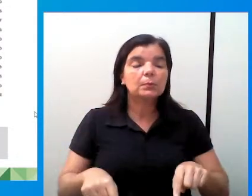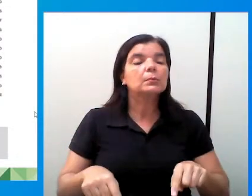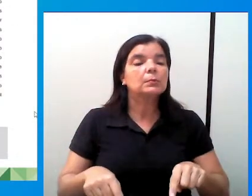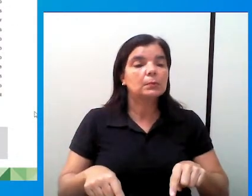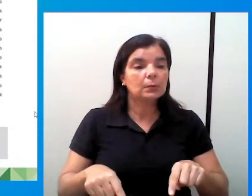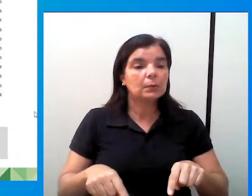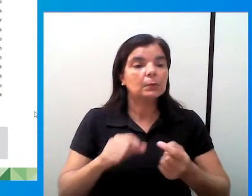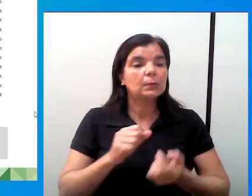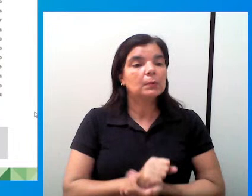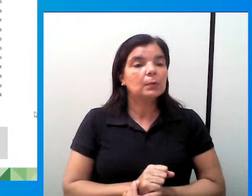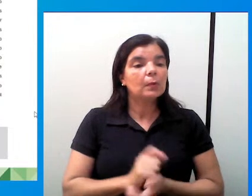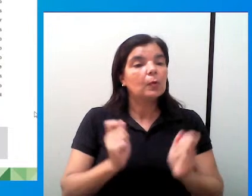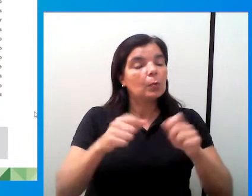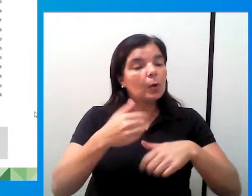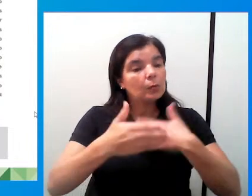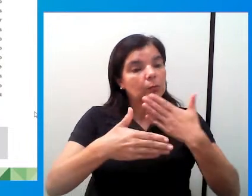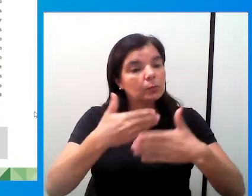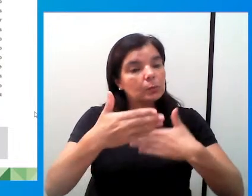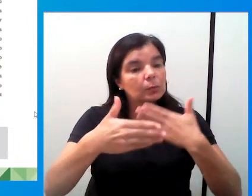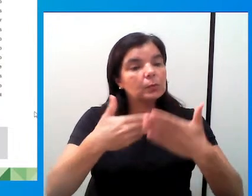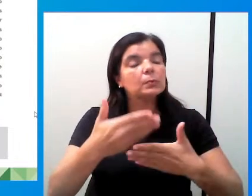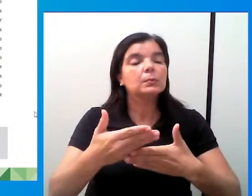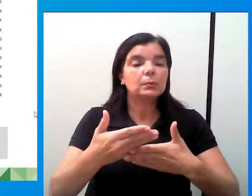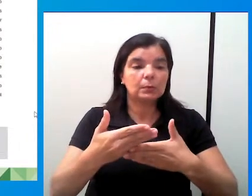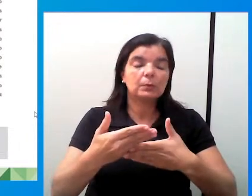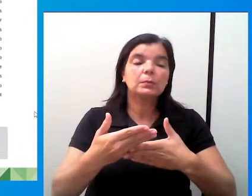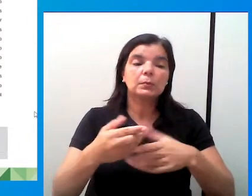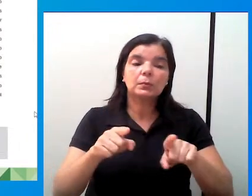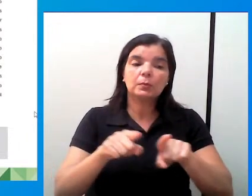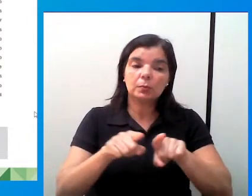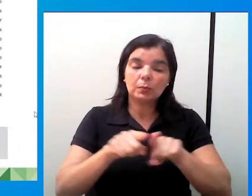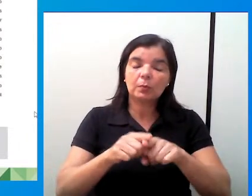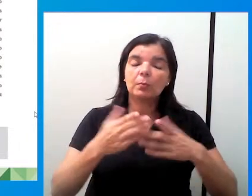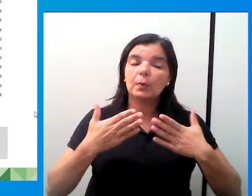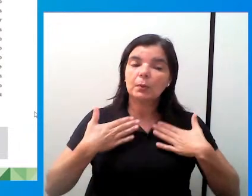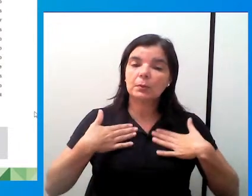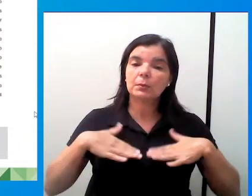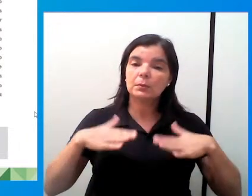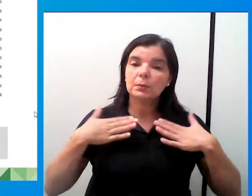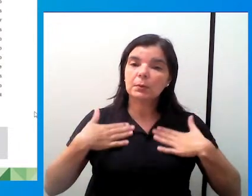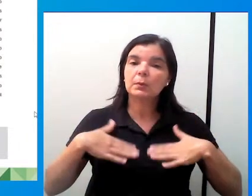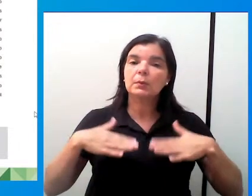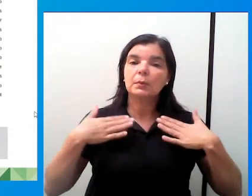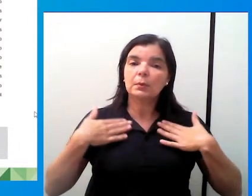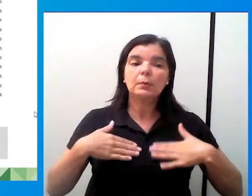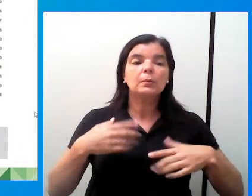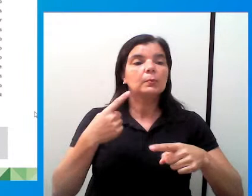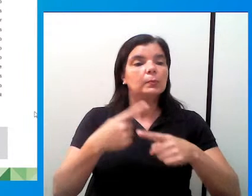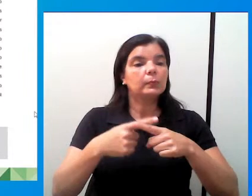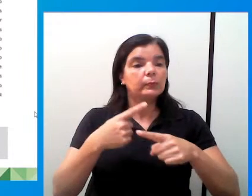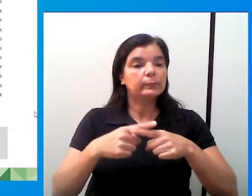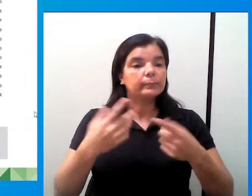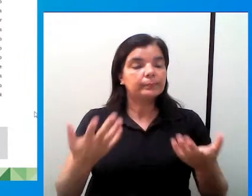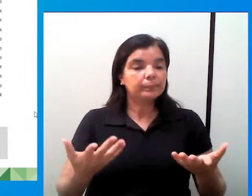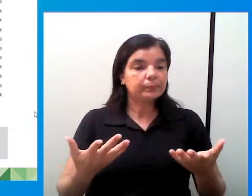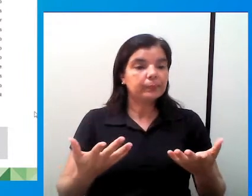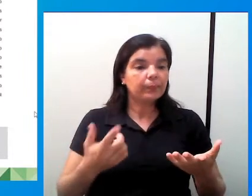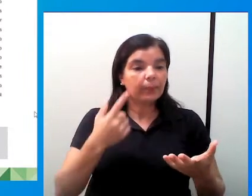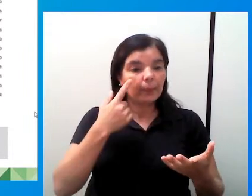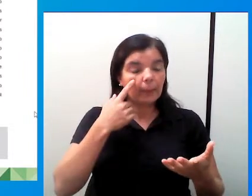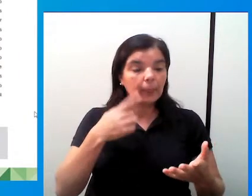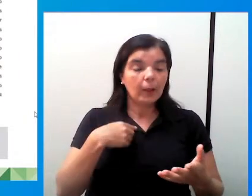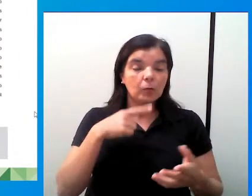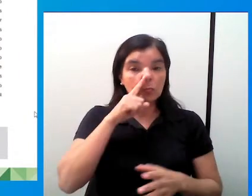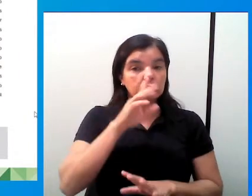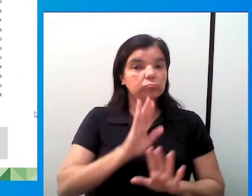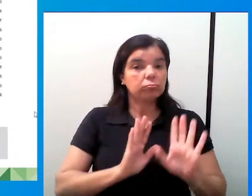trabalho continua, para que o processo da curricularização seja um processo mais tranquilo, porque senão, né, a gente corre o